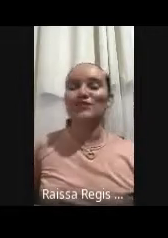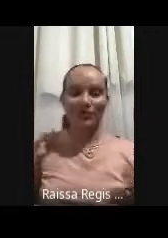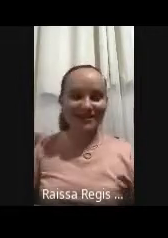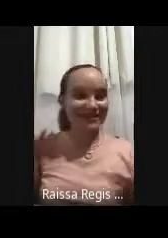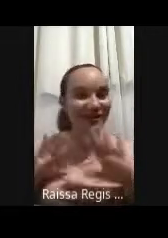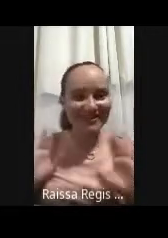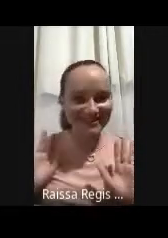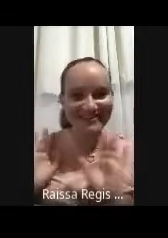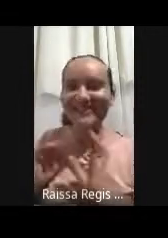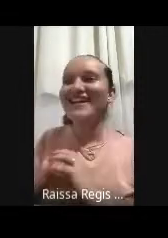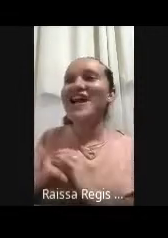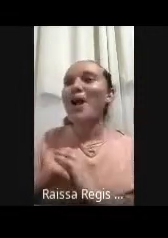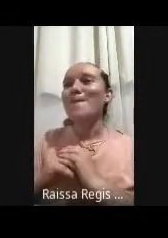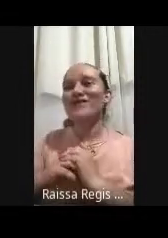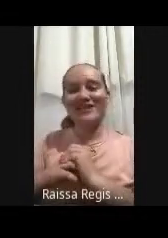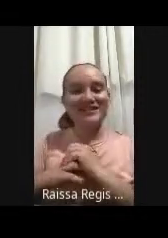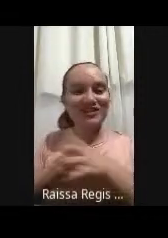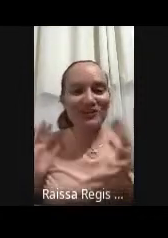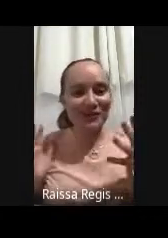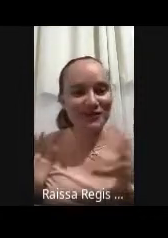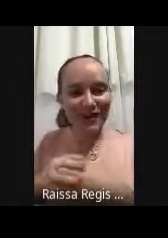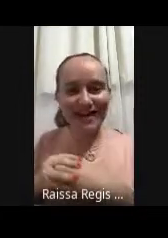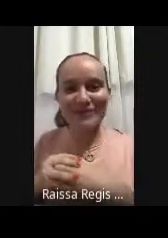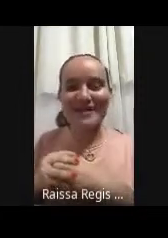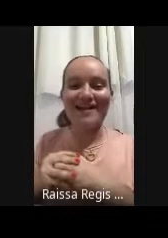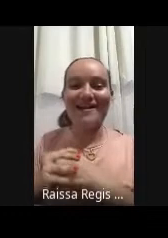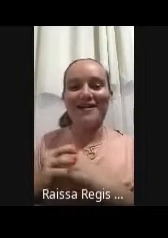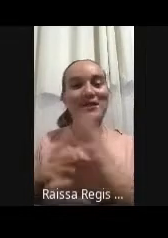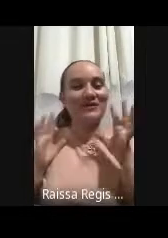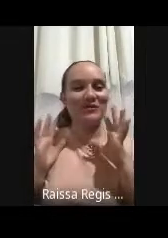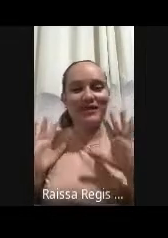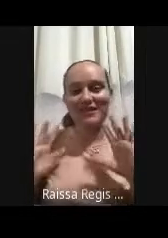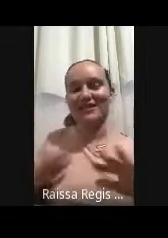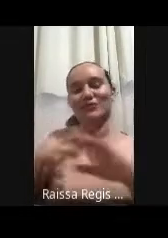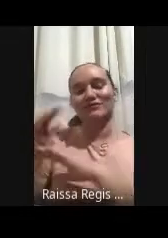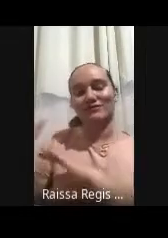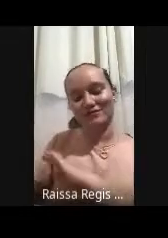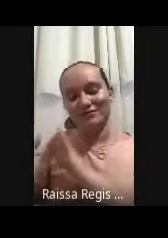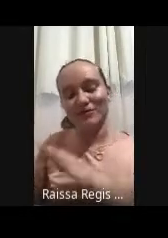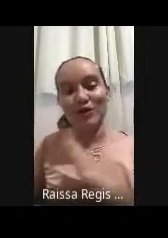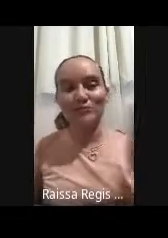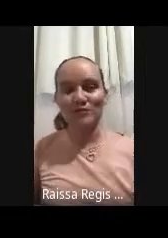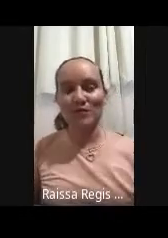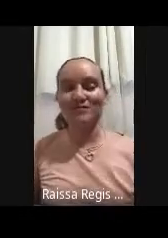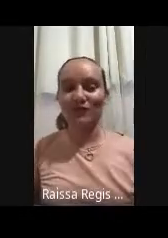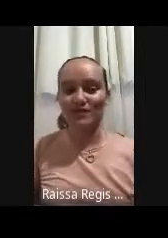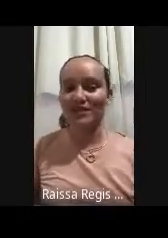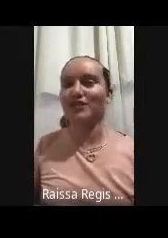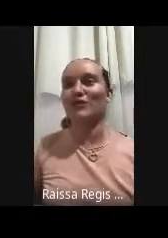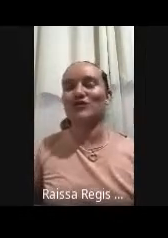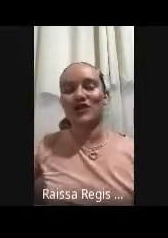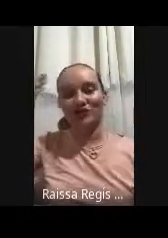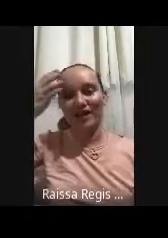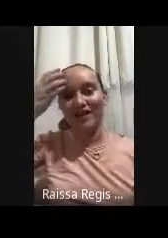mas eu trouxe essa só 15 para vocês se sentirem motivados a prestar muita atenção nos próximos momentos da